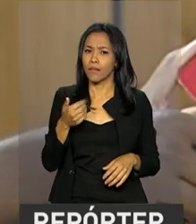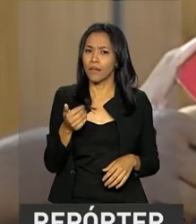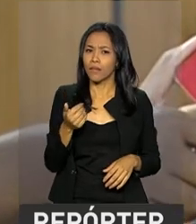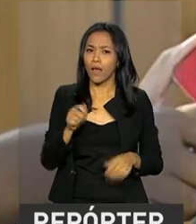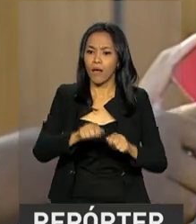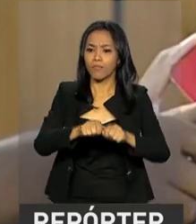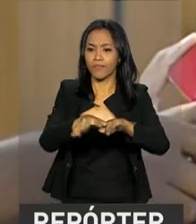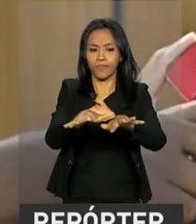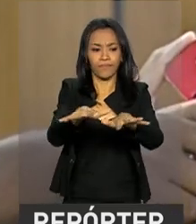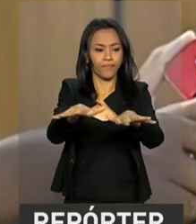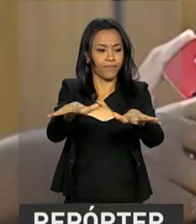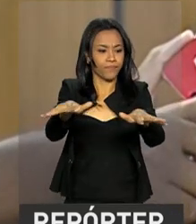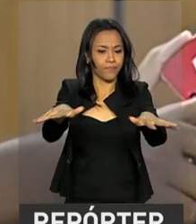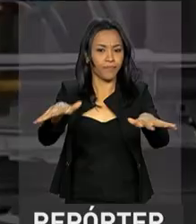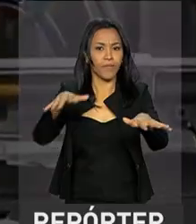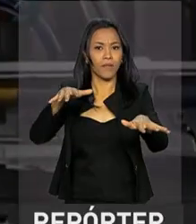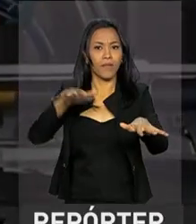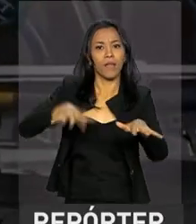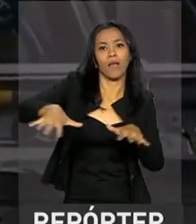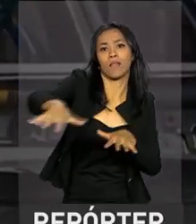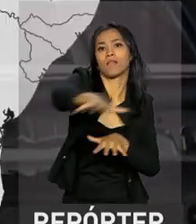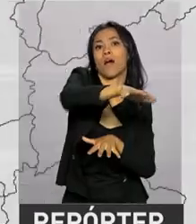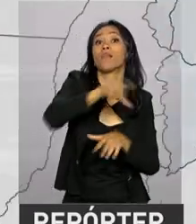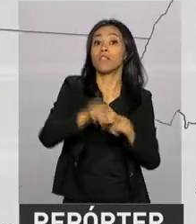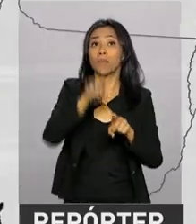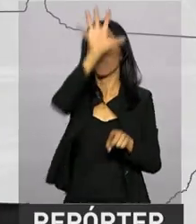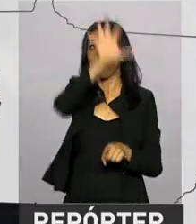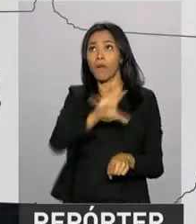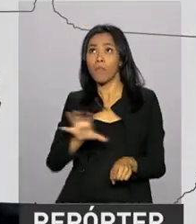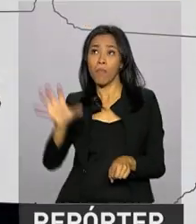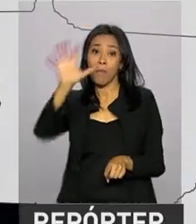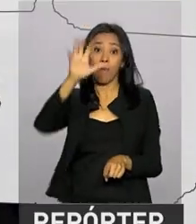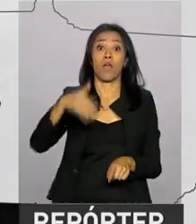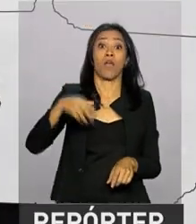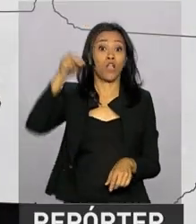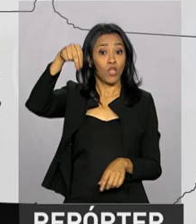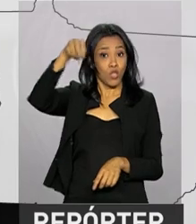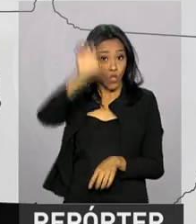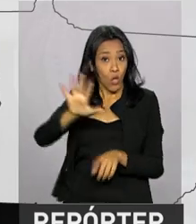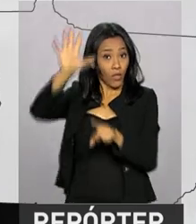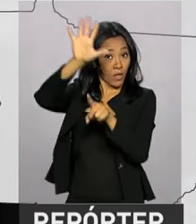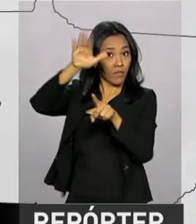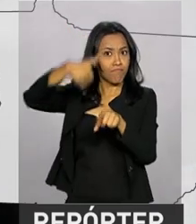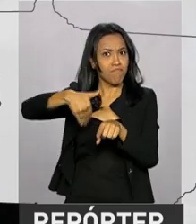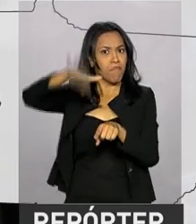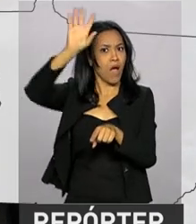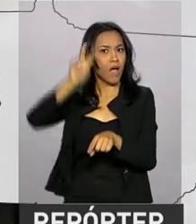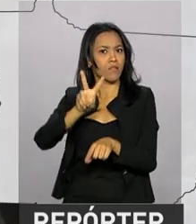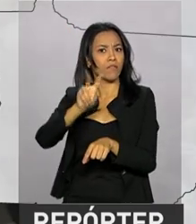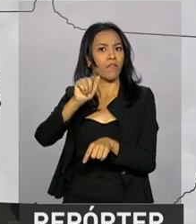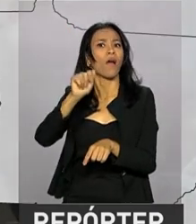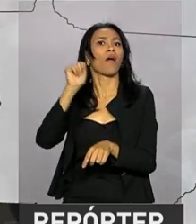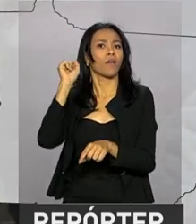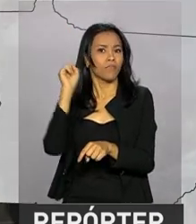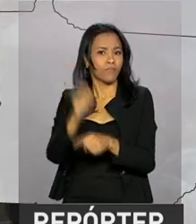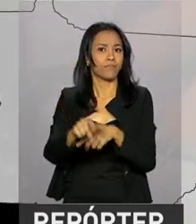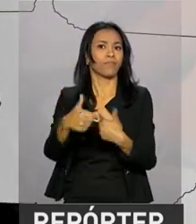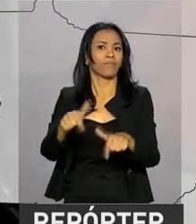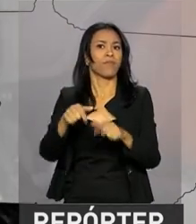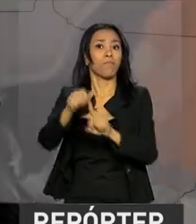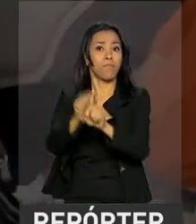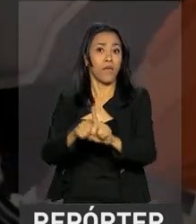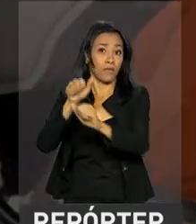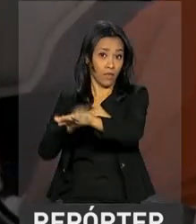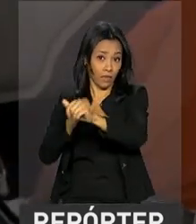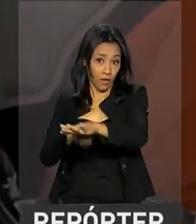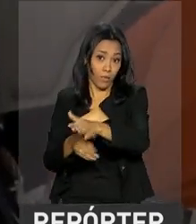setoriais e em termos regionais entre as regiões do país a nordeste foi a que mais criou vagas em setembro já o saldo na